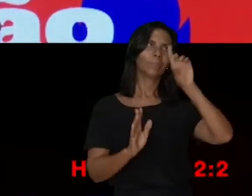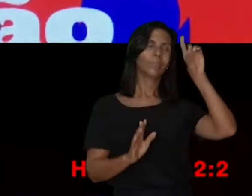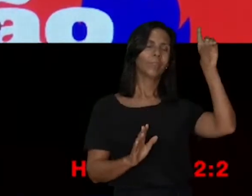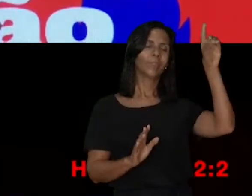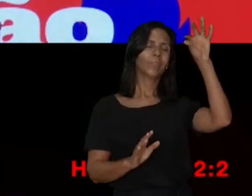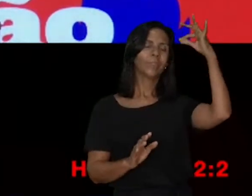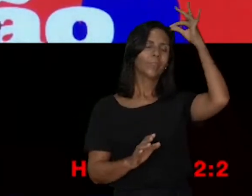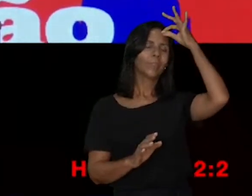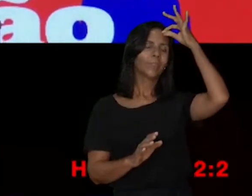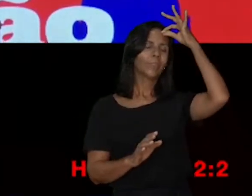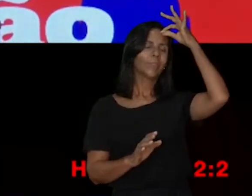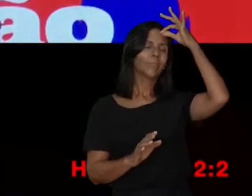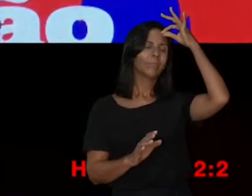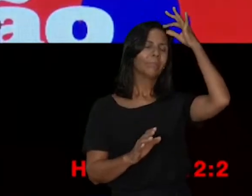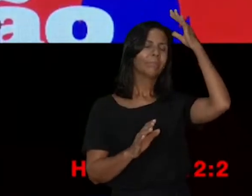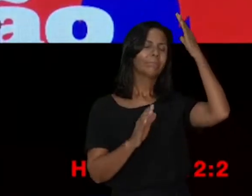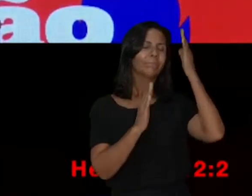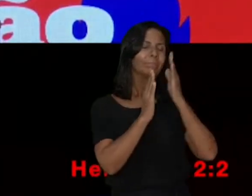mais uma vez,